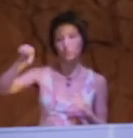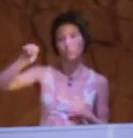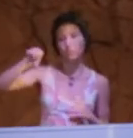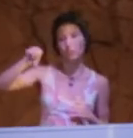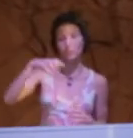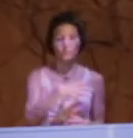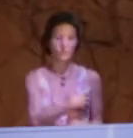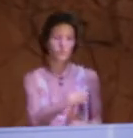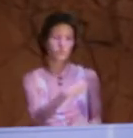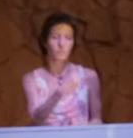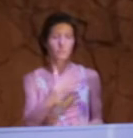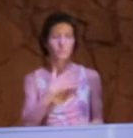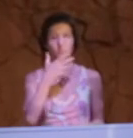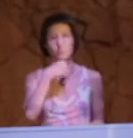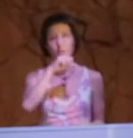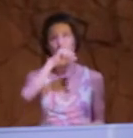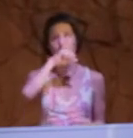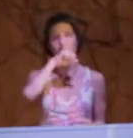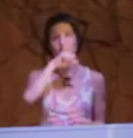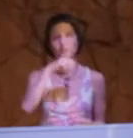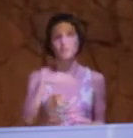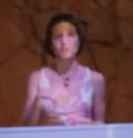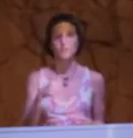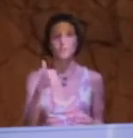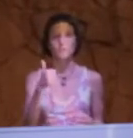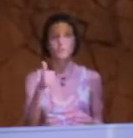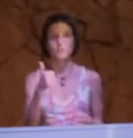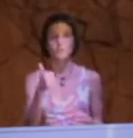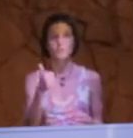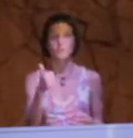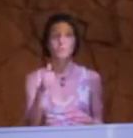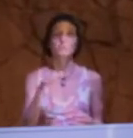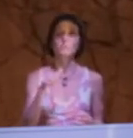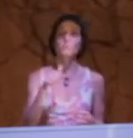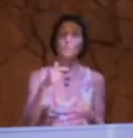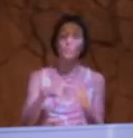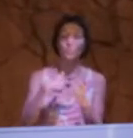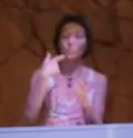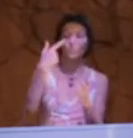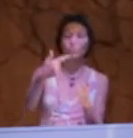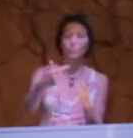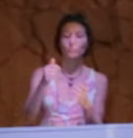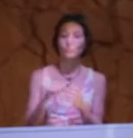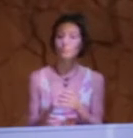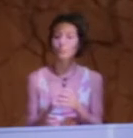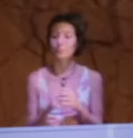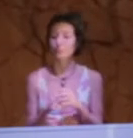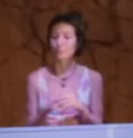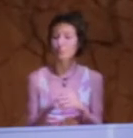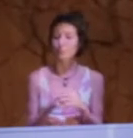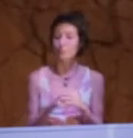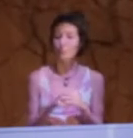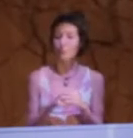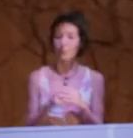mãe, eu fui o último, o caçula, que ela fala, como eu estava contando ontem, que nasceu